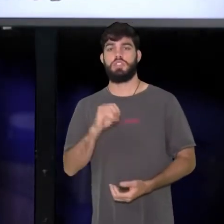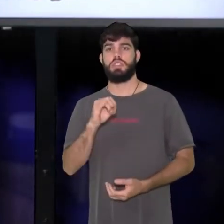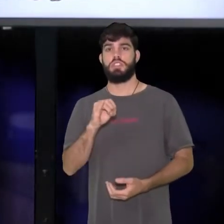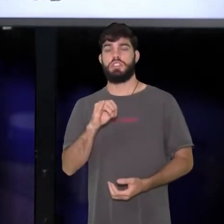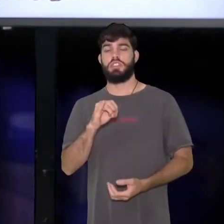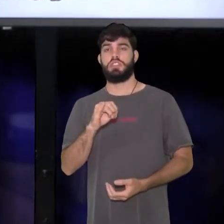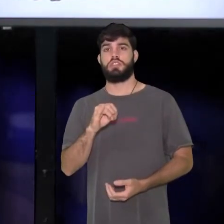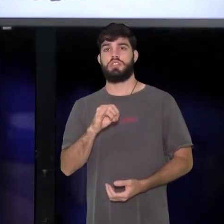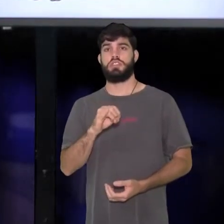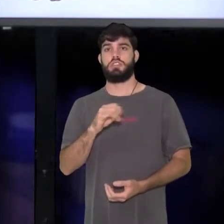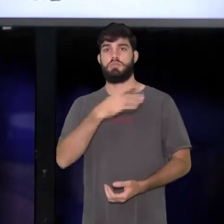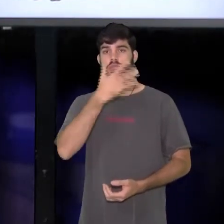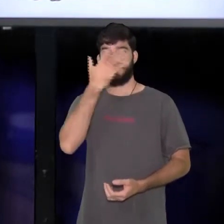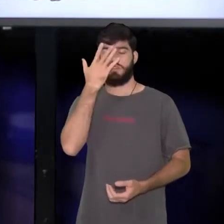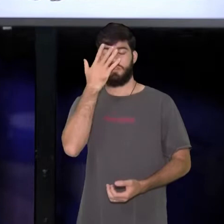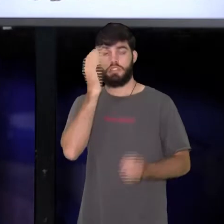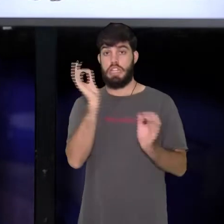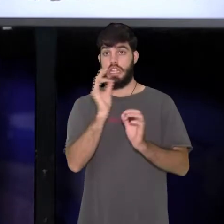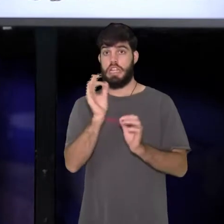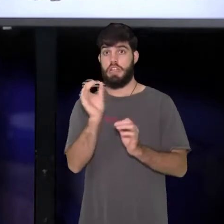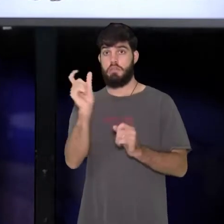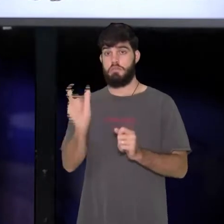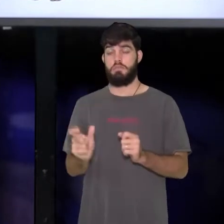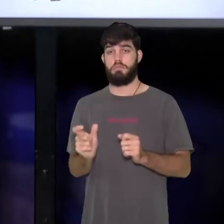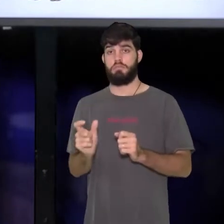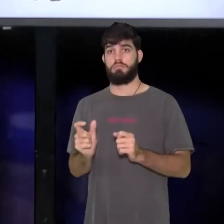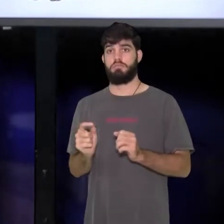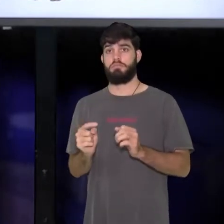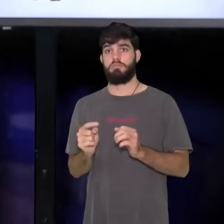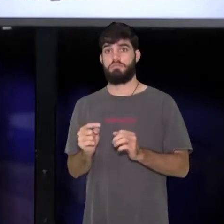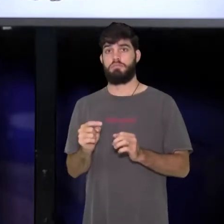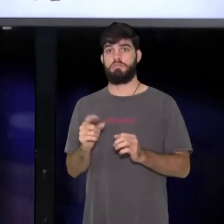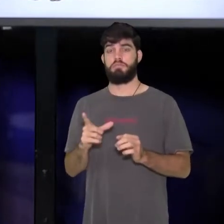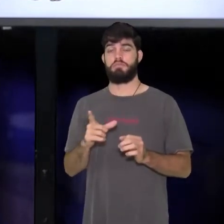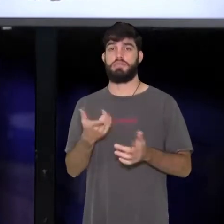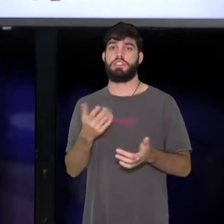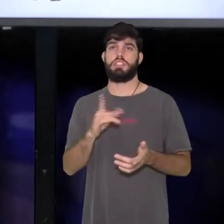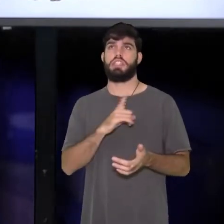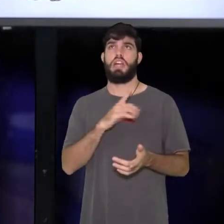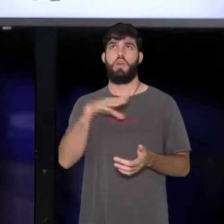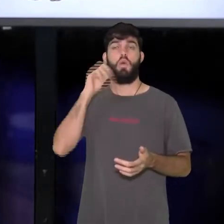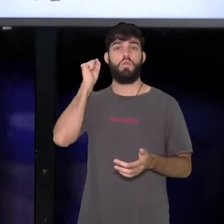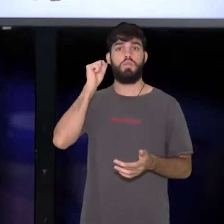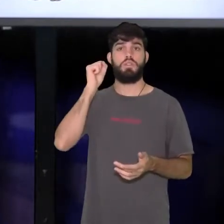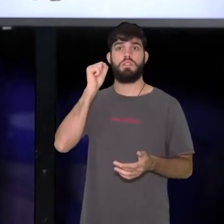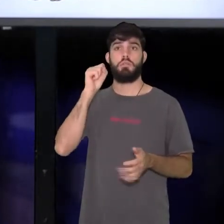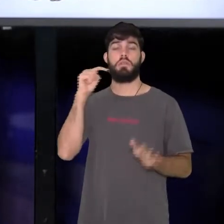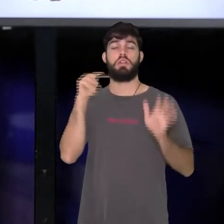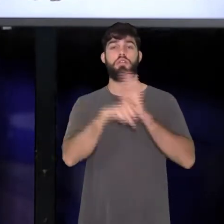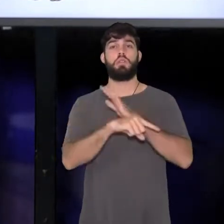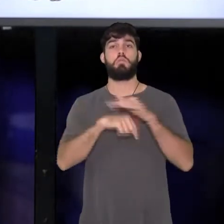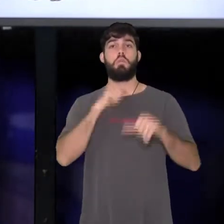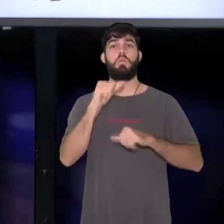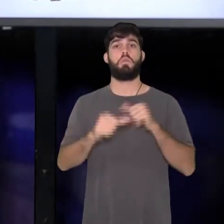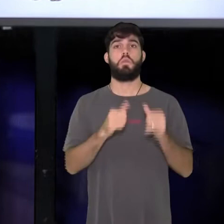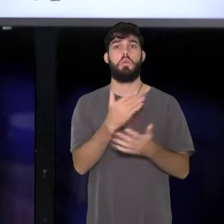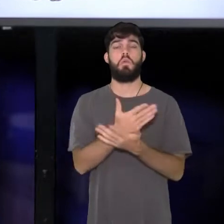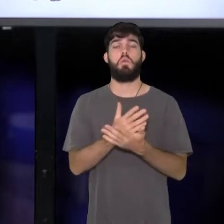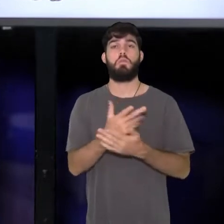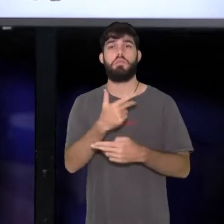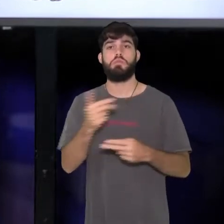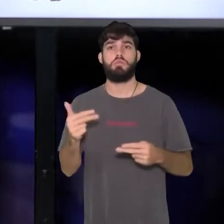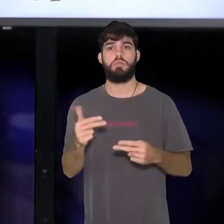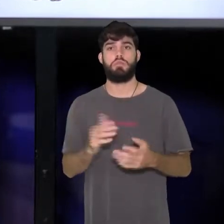não aparece diretamente aqui, mas ela está ouvindo, ela está ouvindo e pergunta, mudou alguma